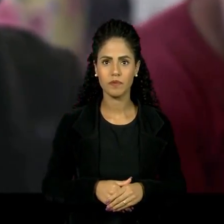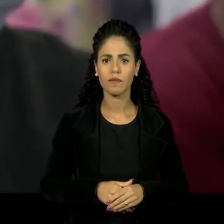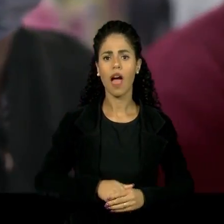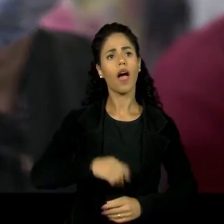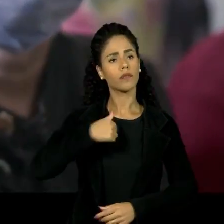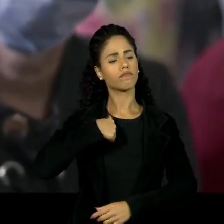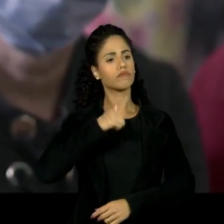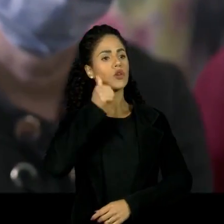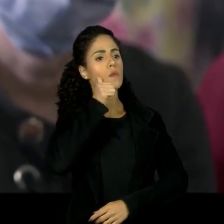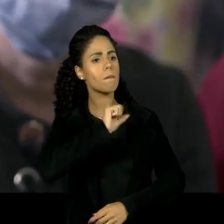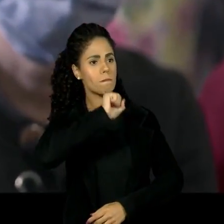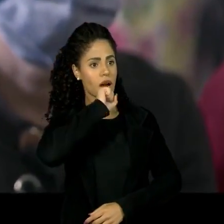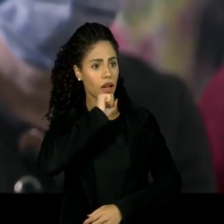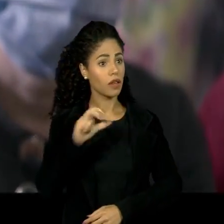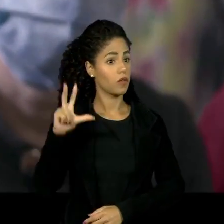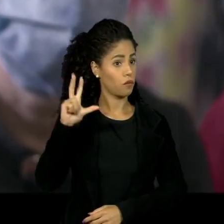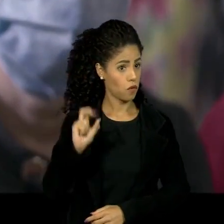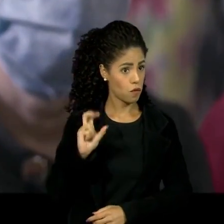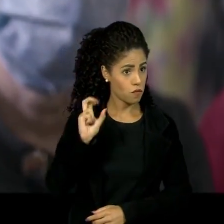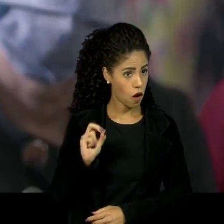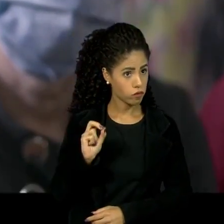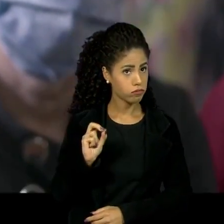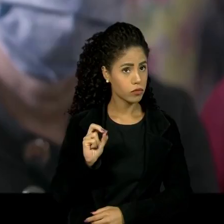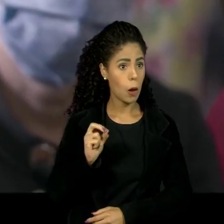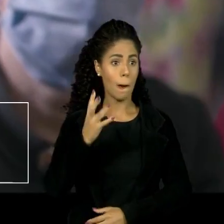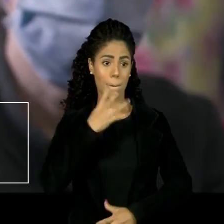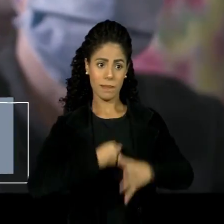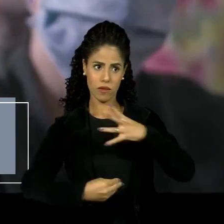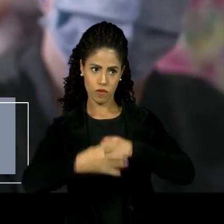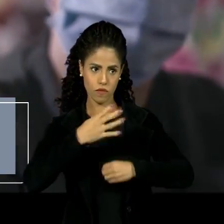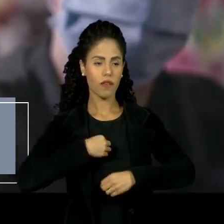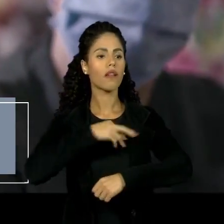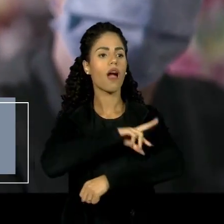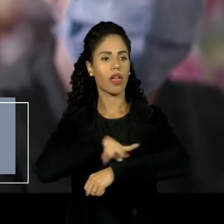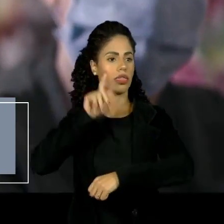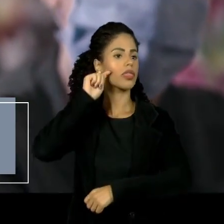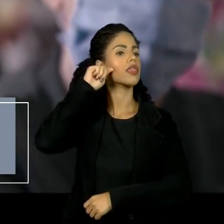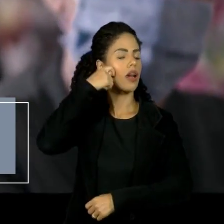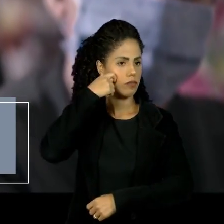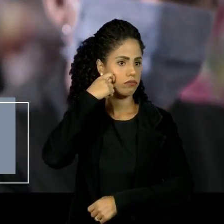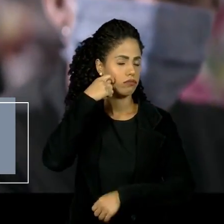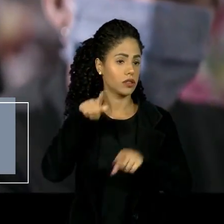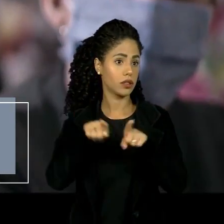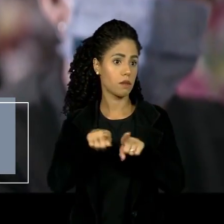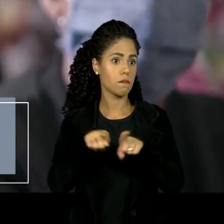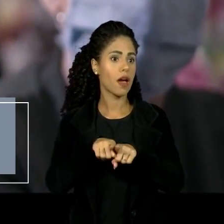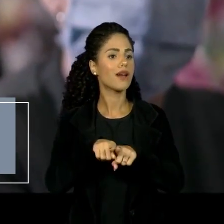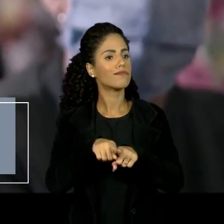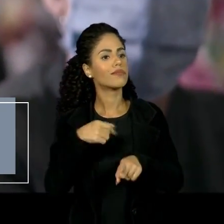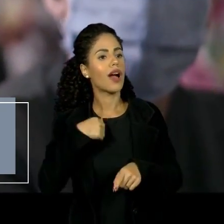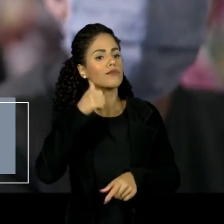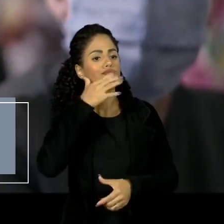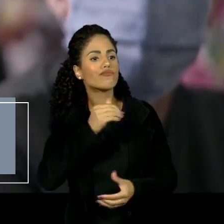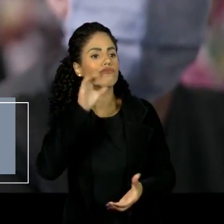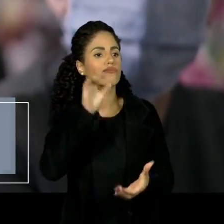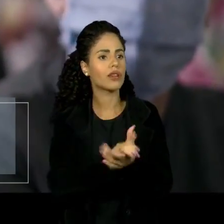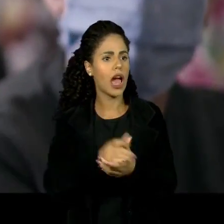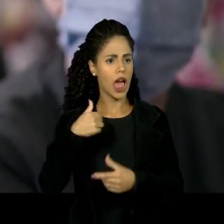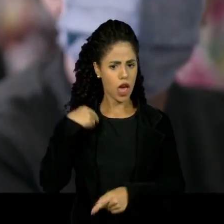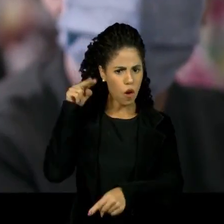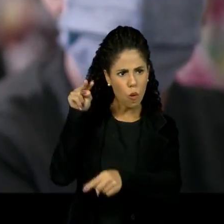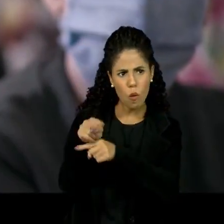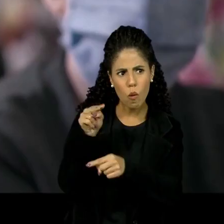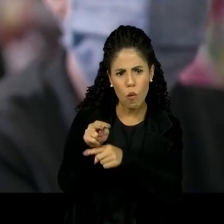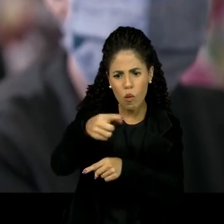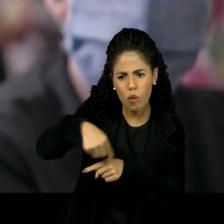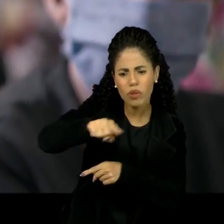mãe, eu sou vó, meus filhos são negros, meu marido era negro. E eu falei assim, engraçado, eu cuido das pessoas, eu